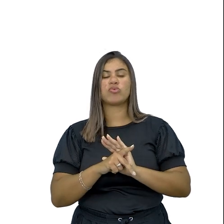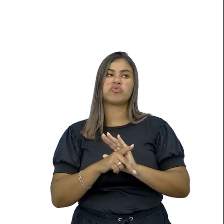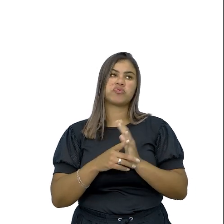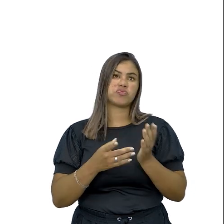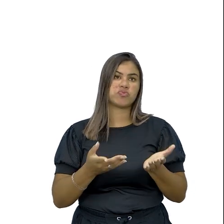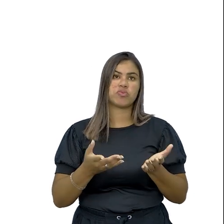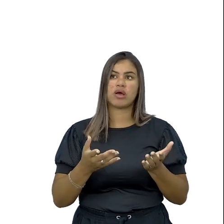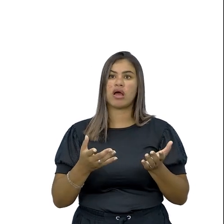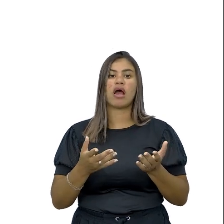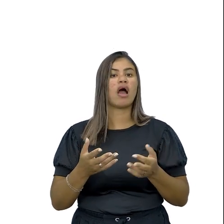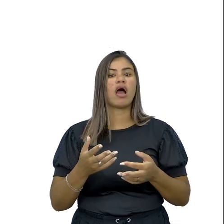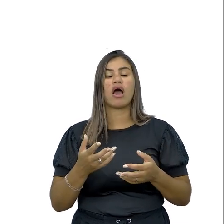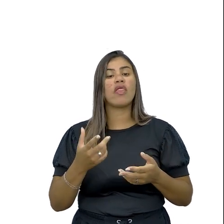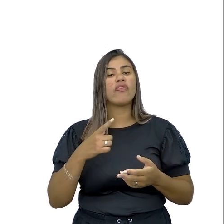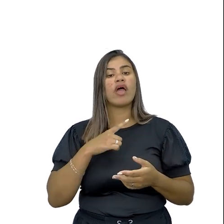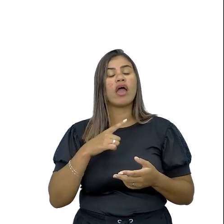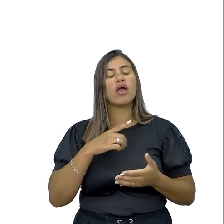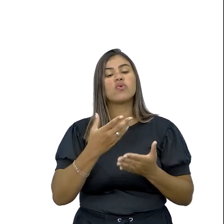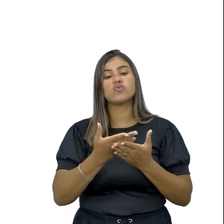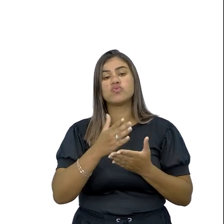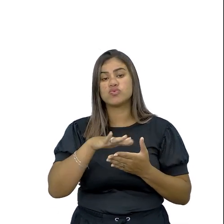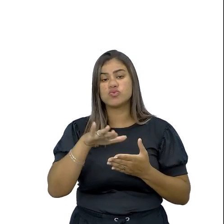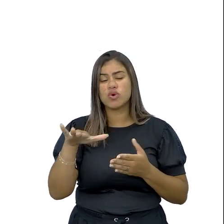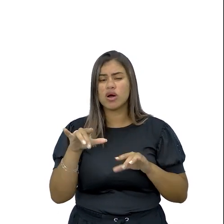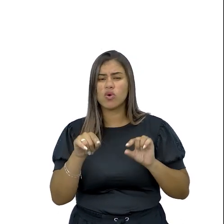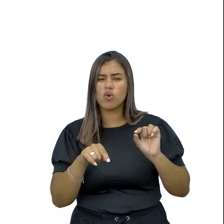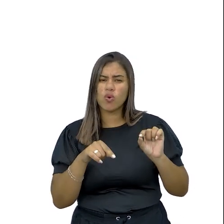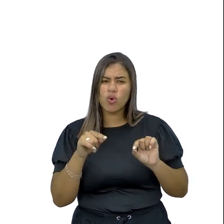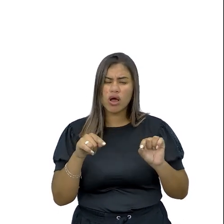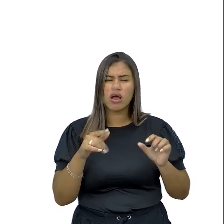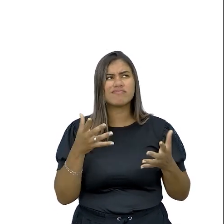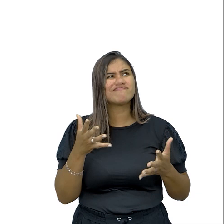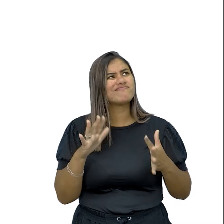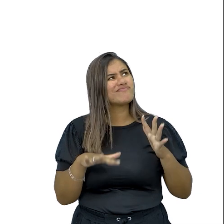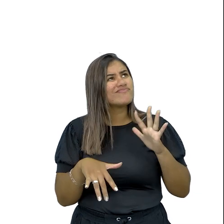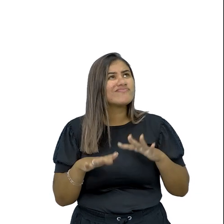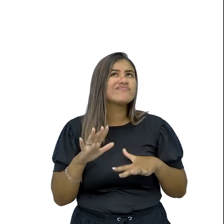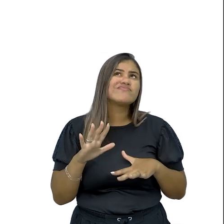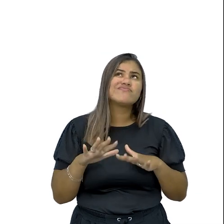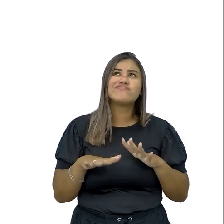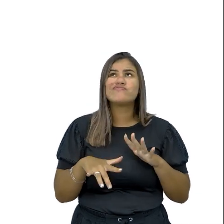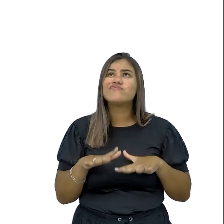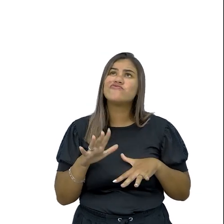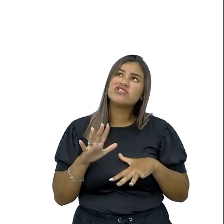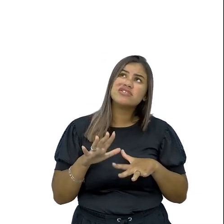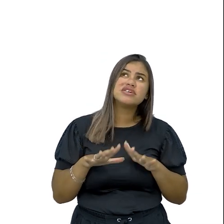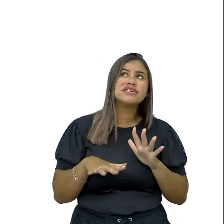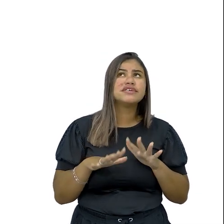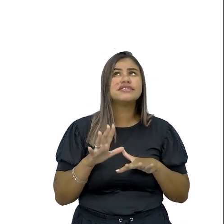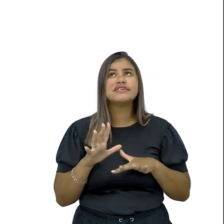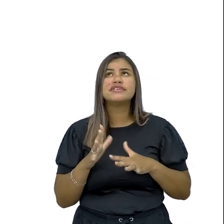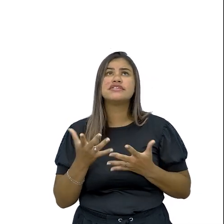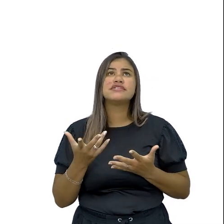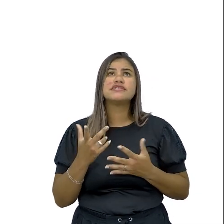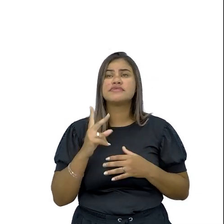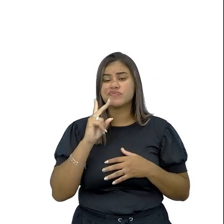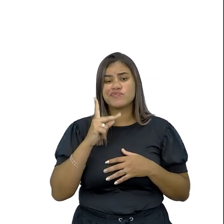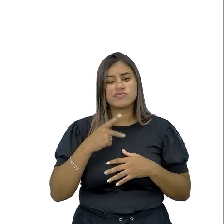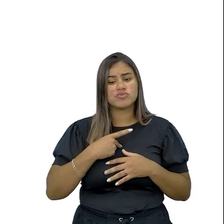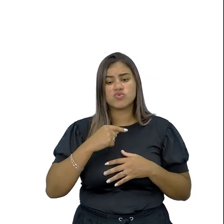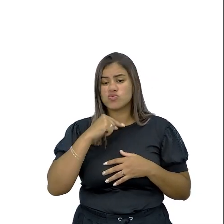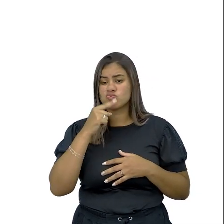algum motivo, que esse estudante, talvez até por uma questão, talvez, mesmo de autonomia,